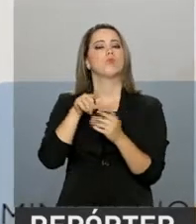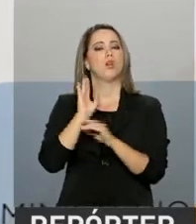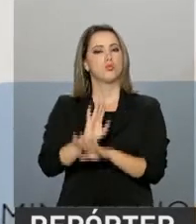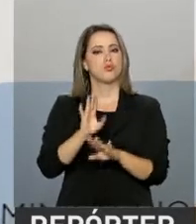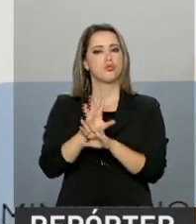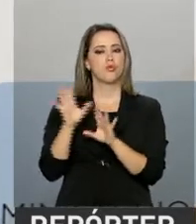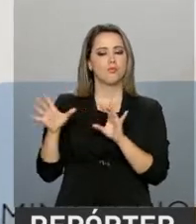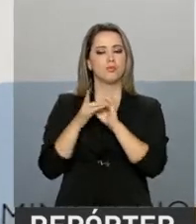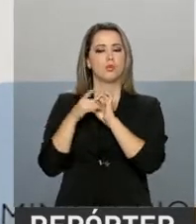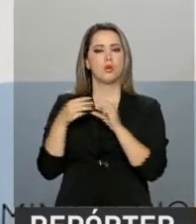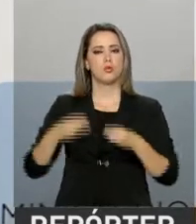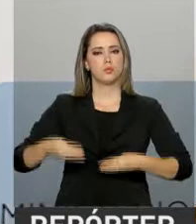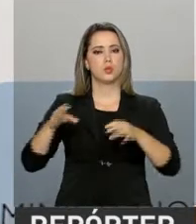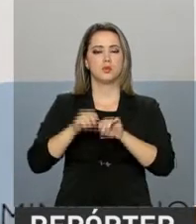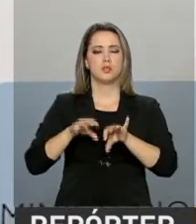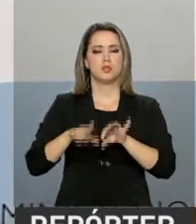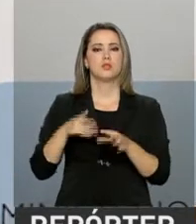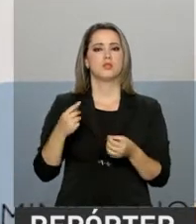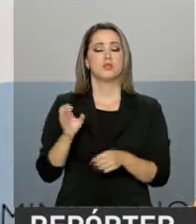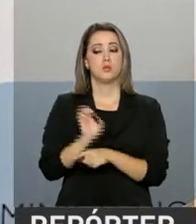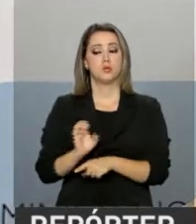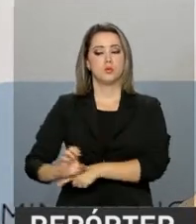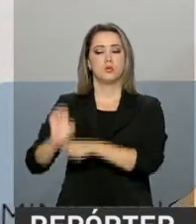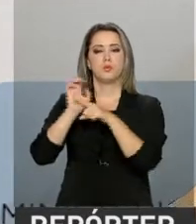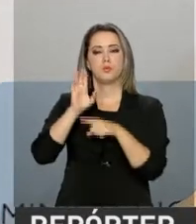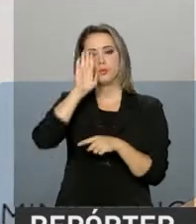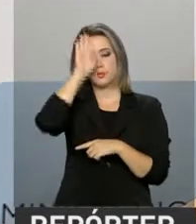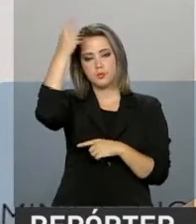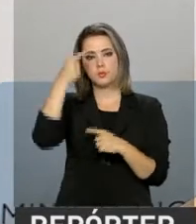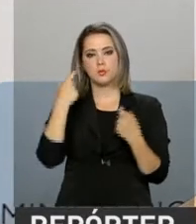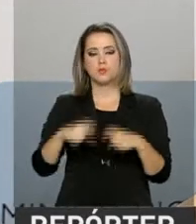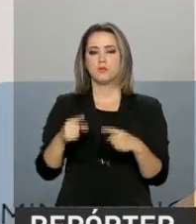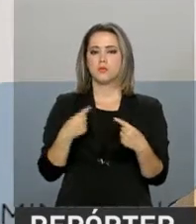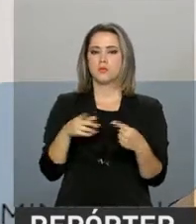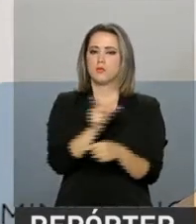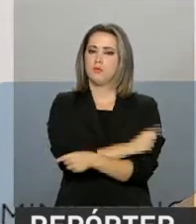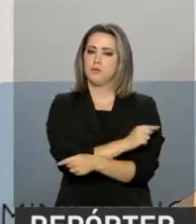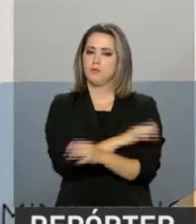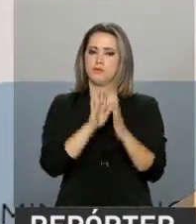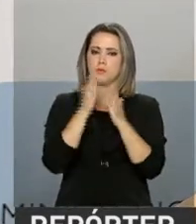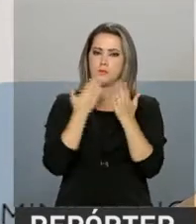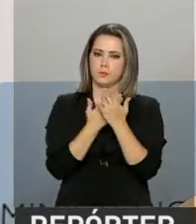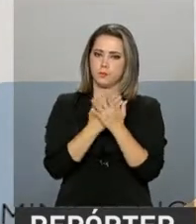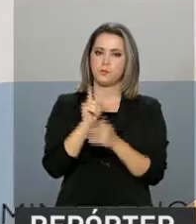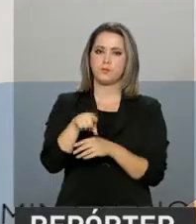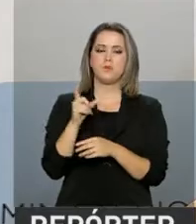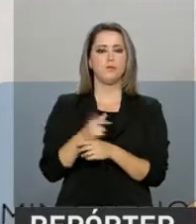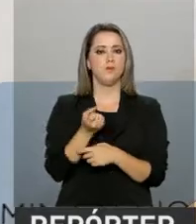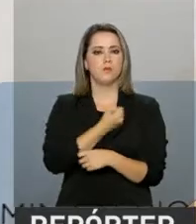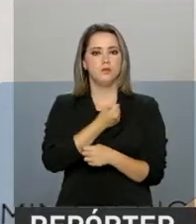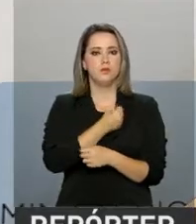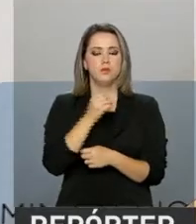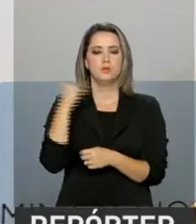parceria como é que é fundamental e os estados que estão priorizando assassinato na escola estou com altíssimos índices de